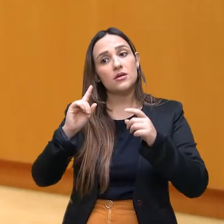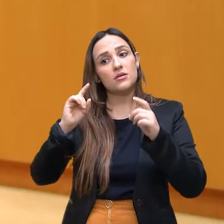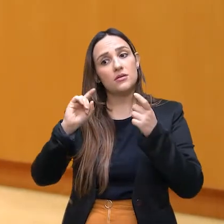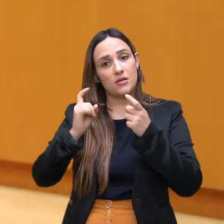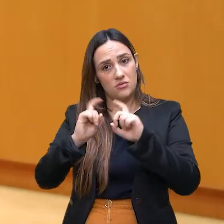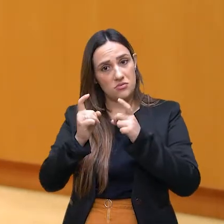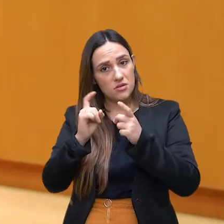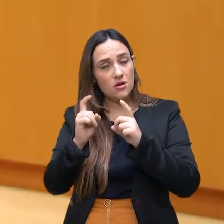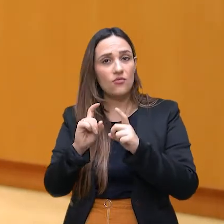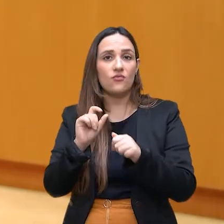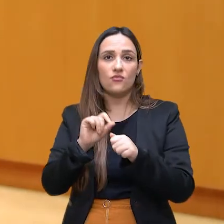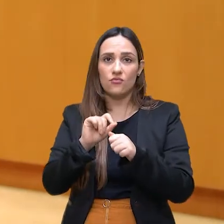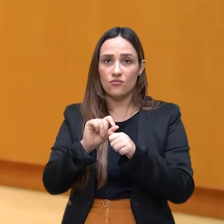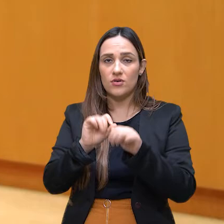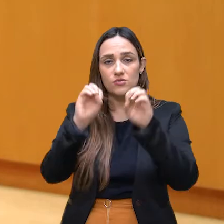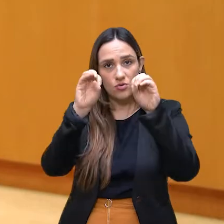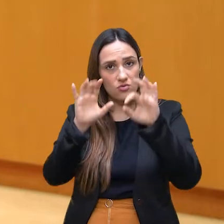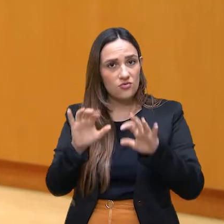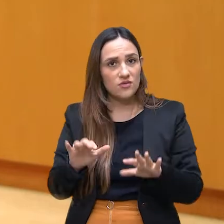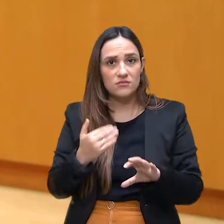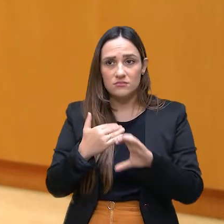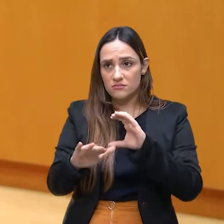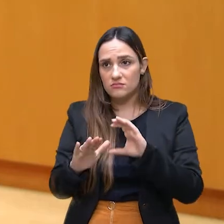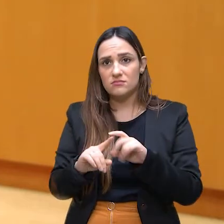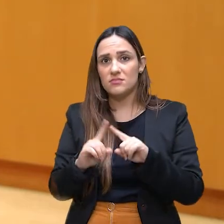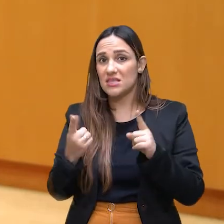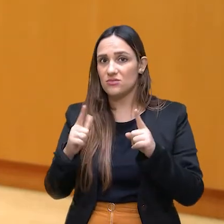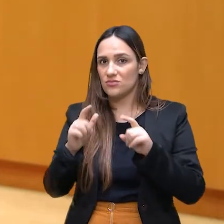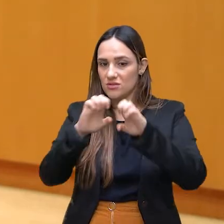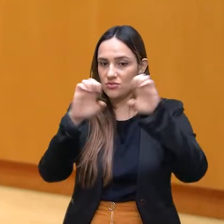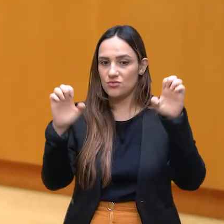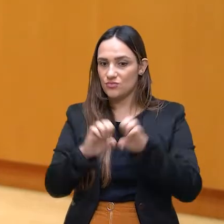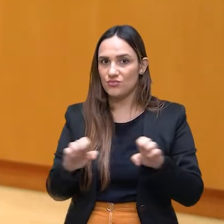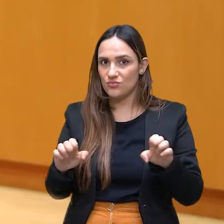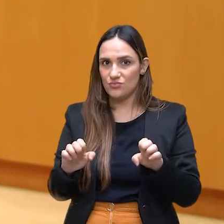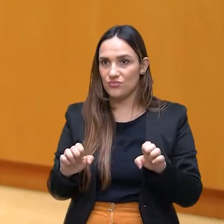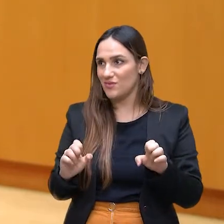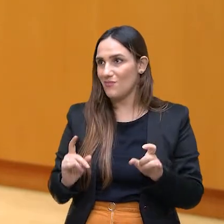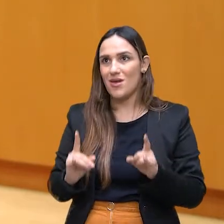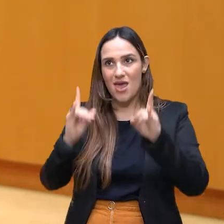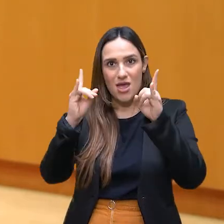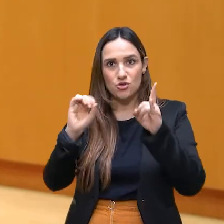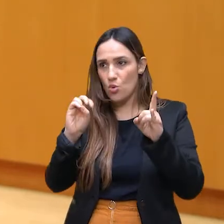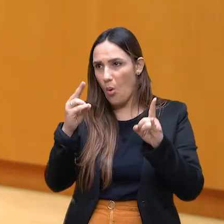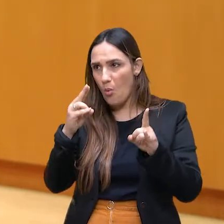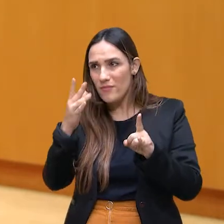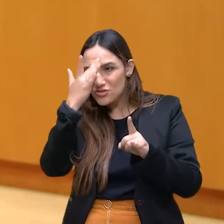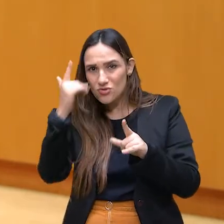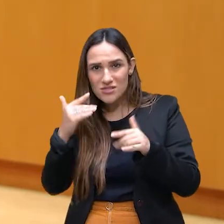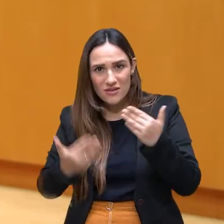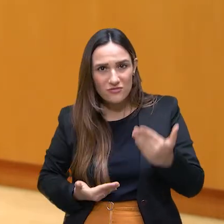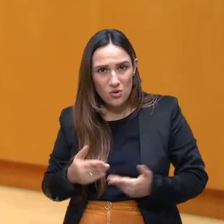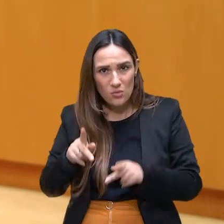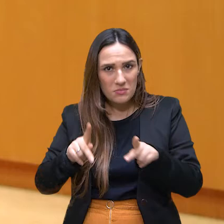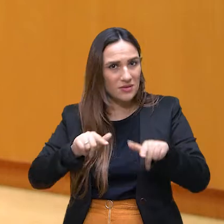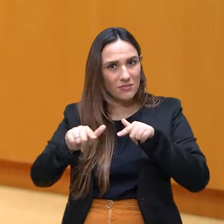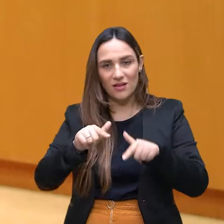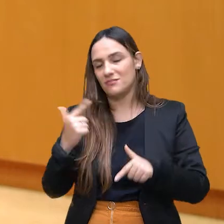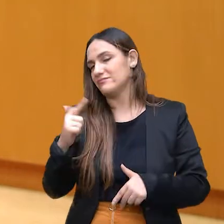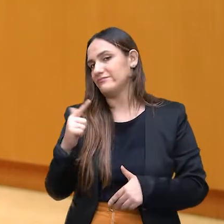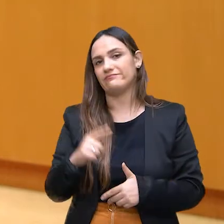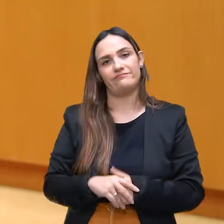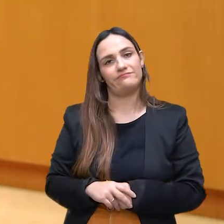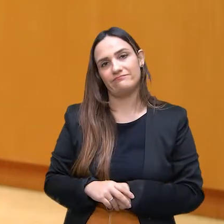enfim, expedição de ofícios, mas ele não tem uma estrutura física nem de pessoal. Por isso é que